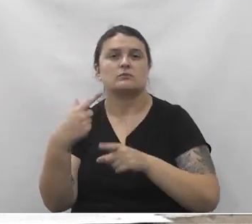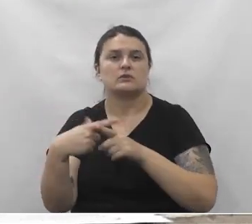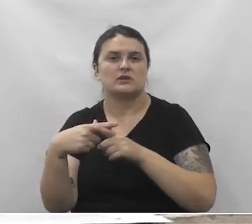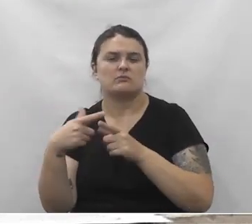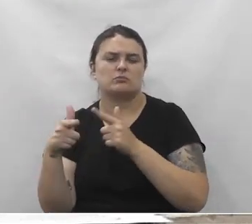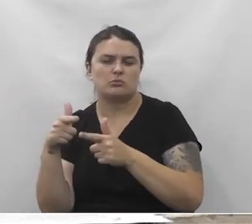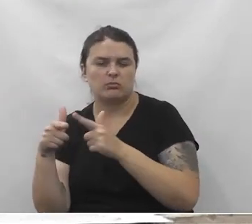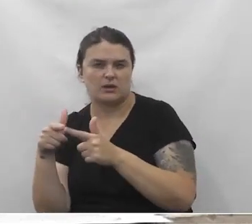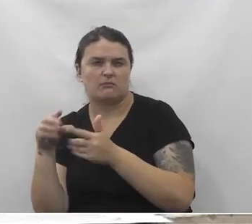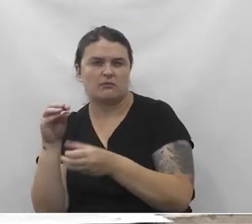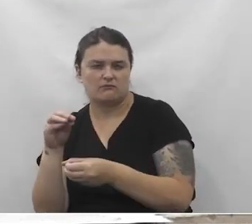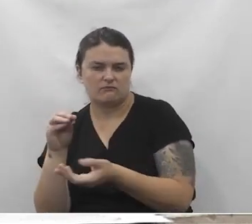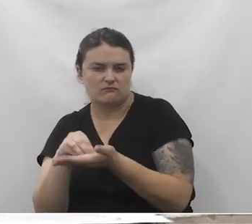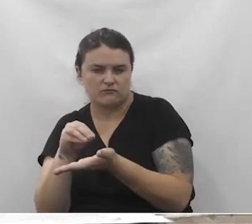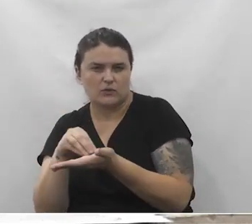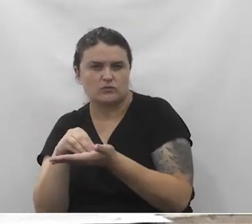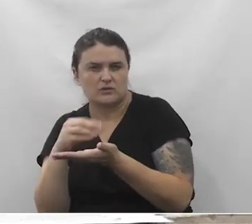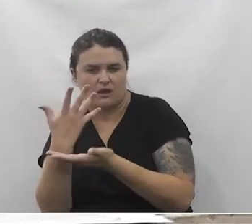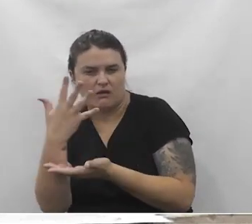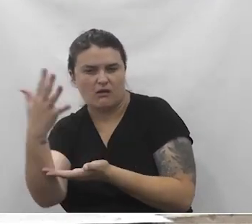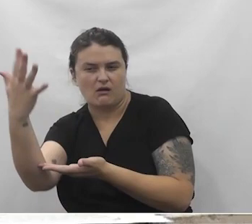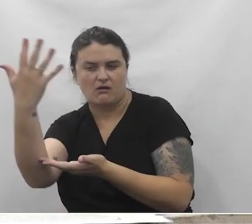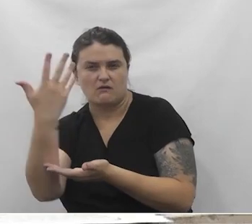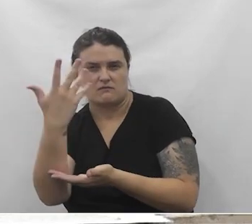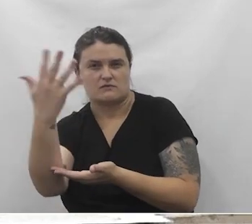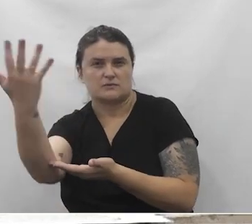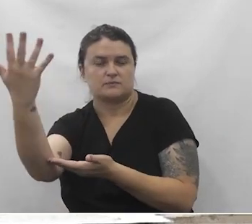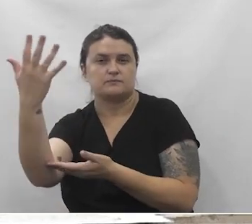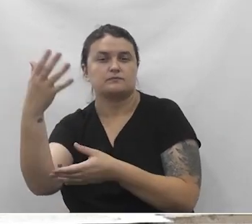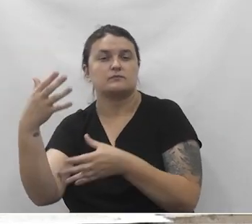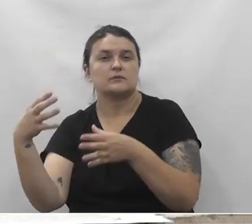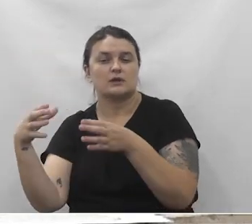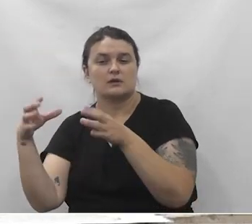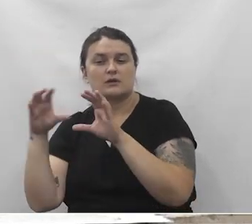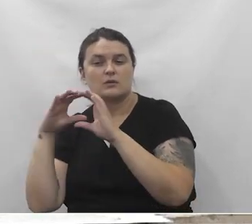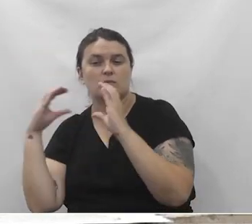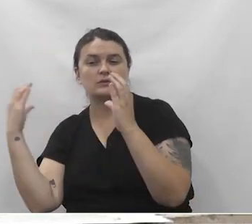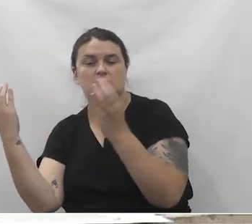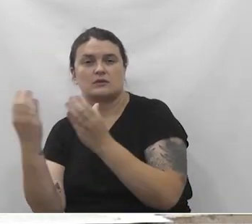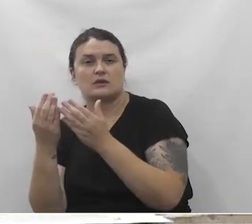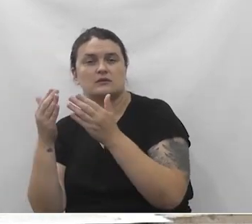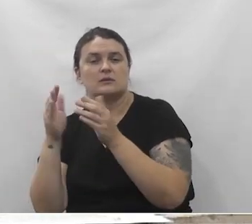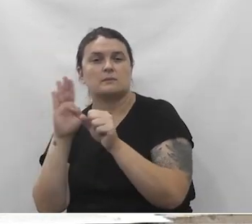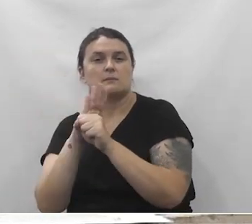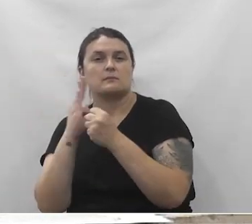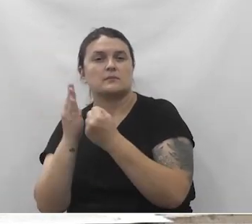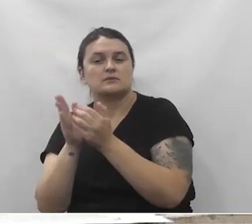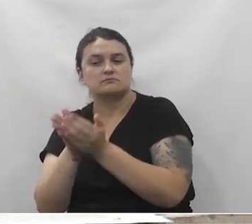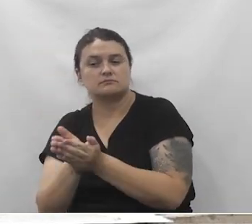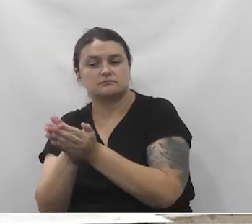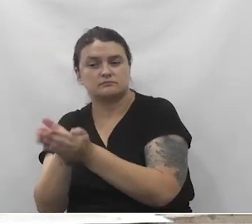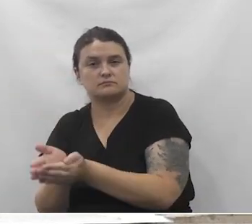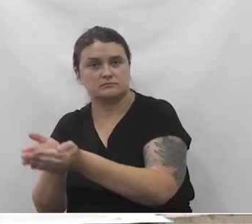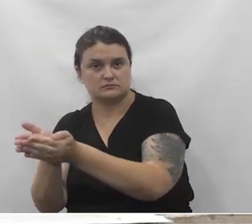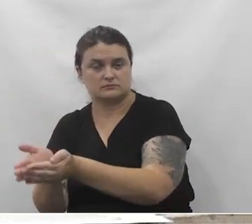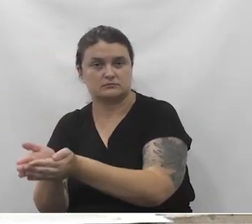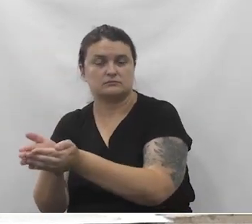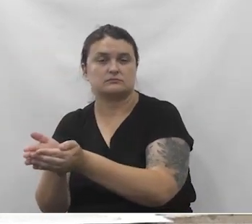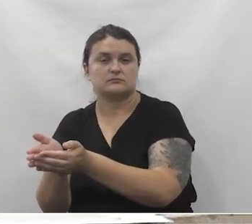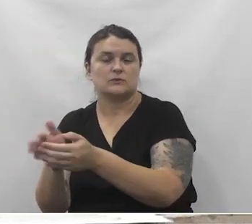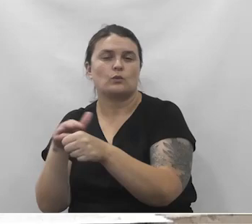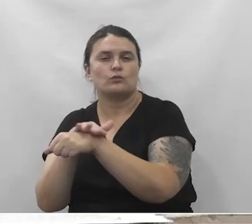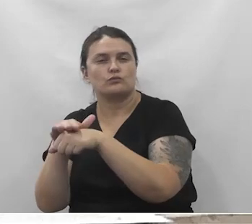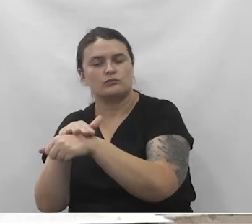sendo comprometida em diversos locais até o pessoal ali da comunidade do bairro Navegantes né a